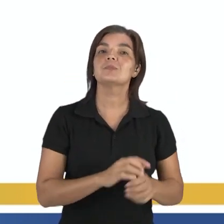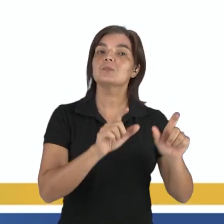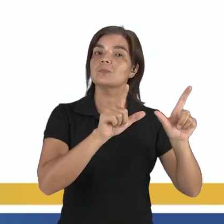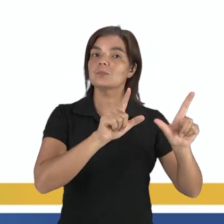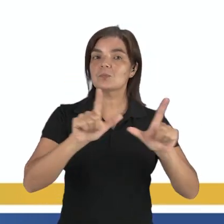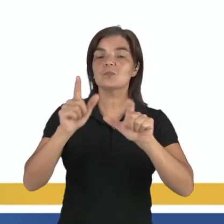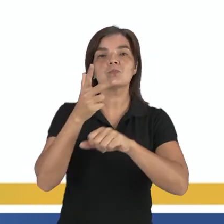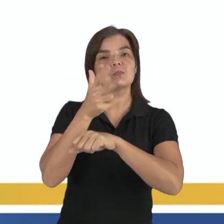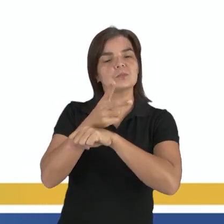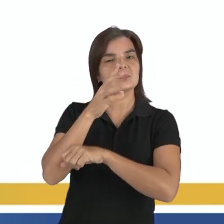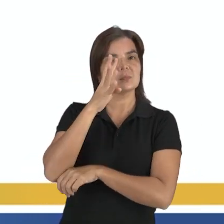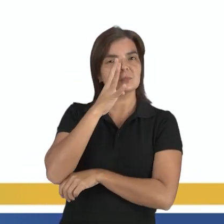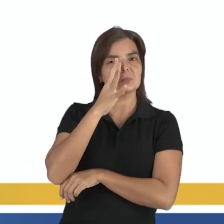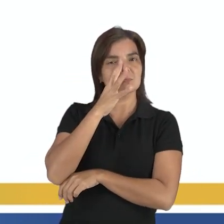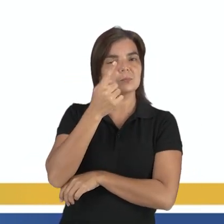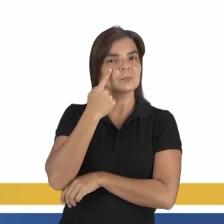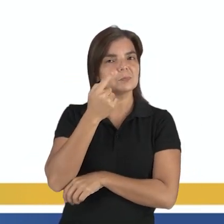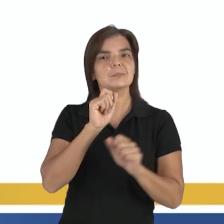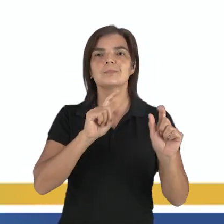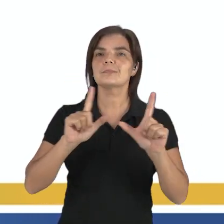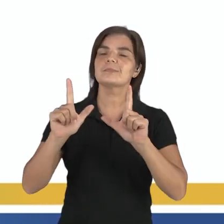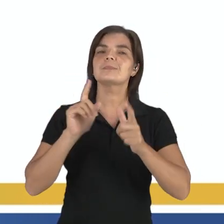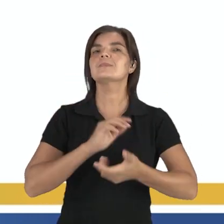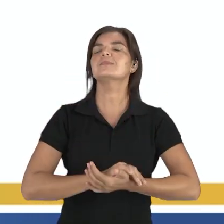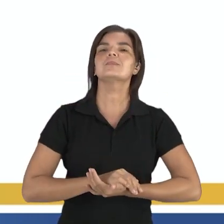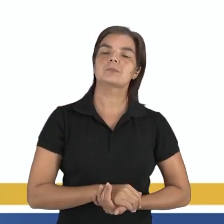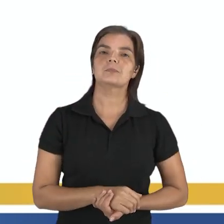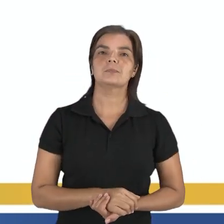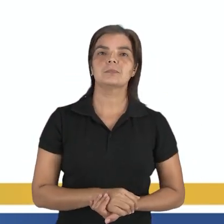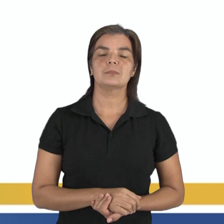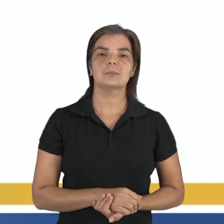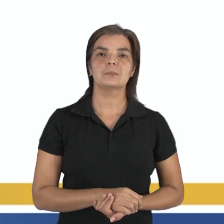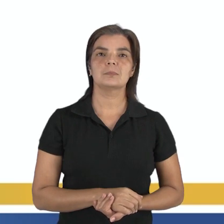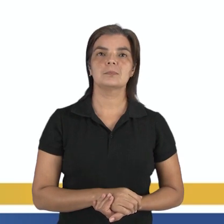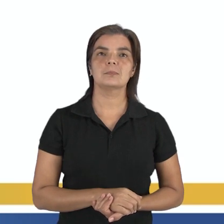trouxe um vídeo para você observar. Vamos lá?